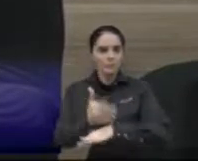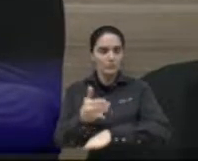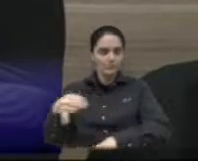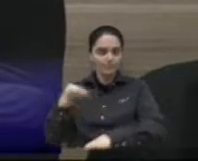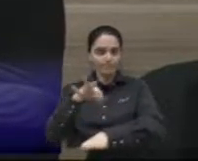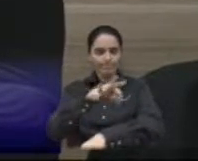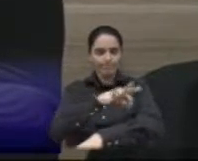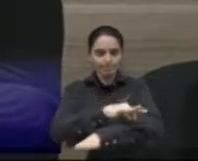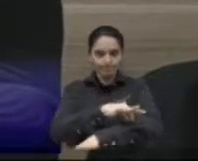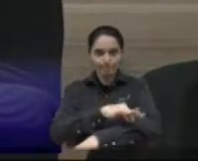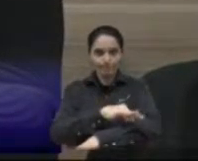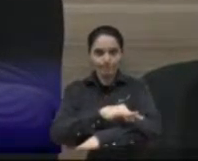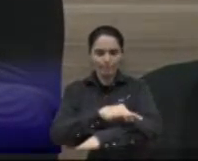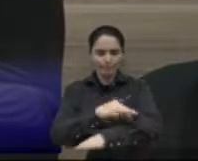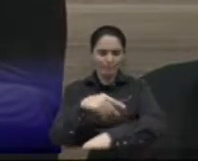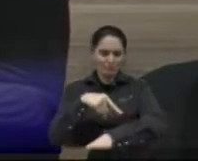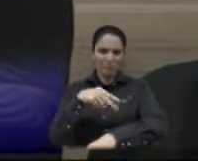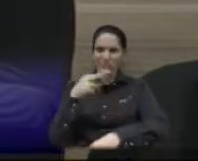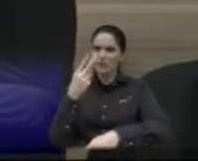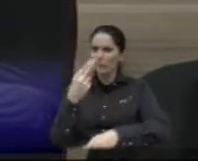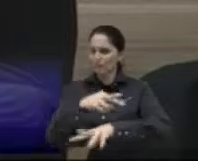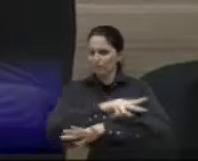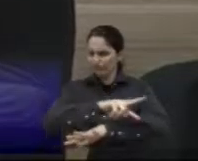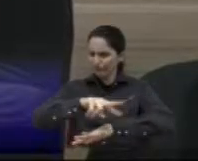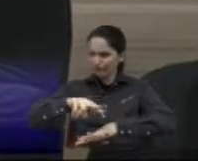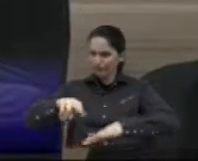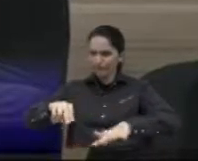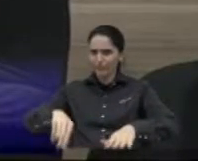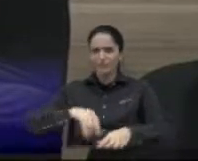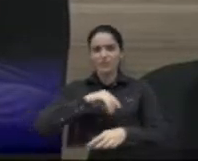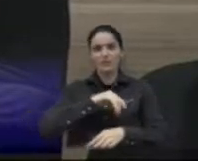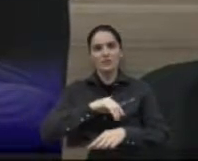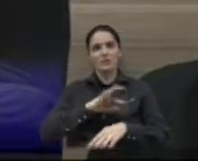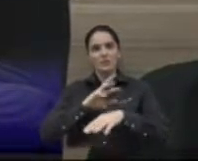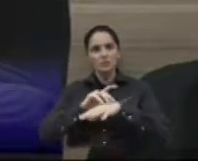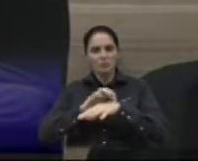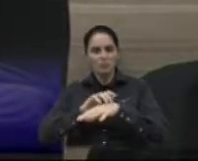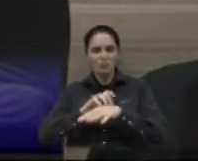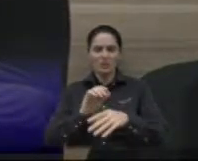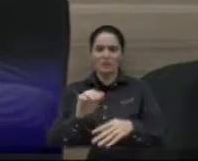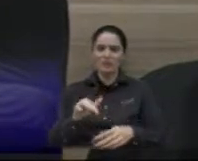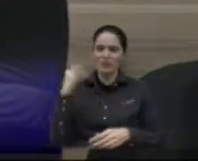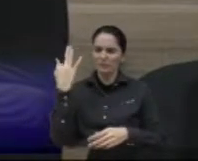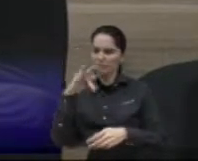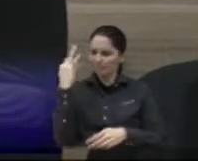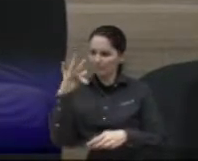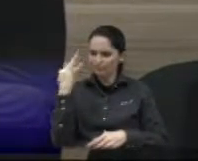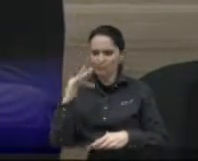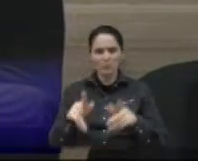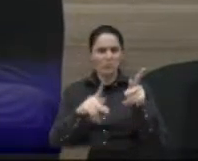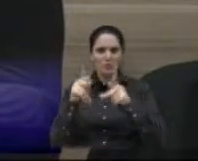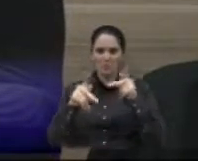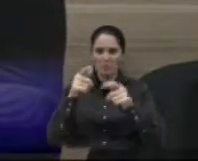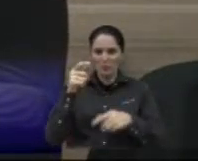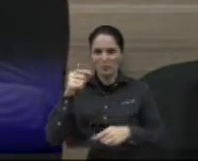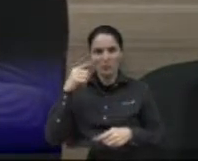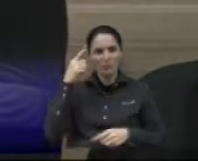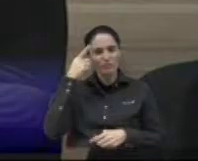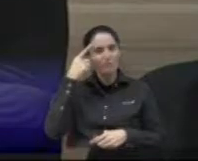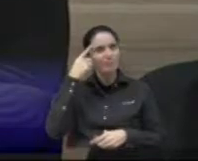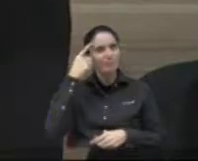tanta doença, dores na população e tanta preocupação para todos nós. Então,